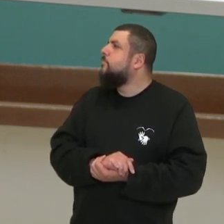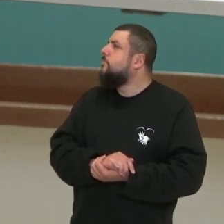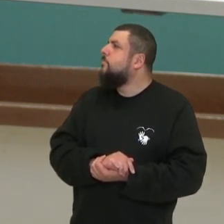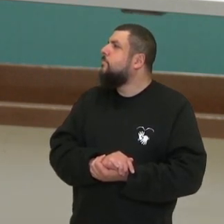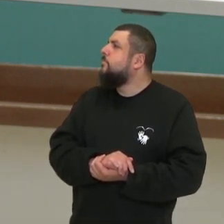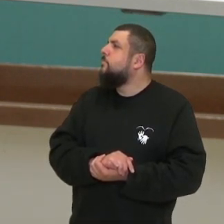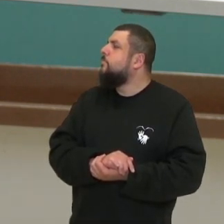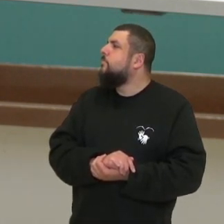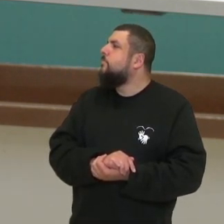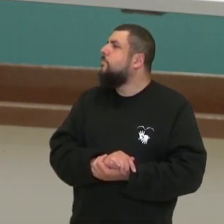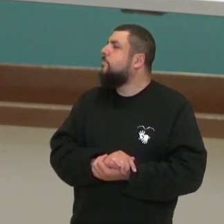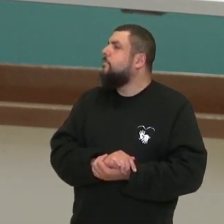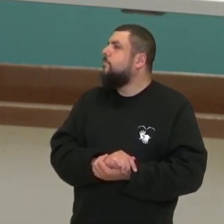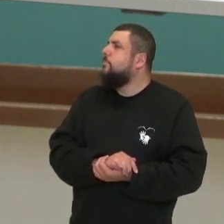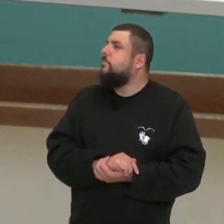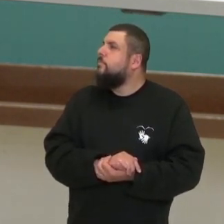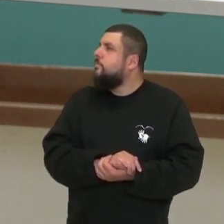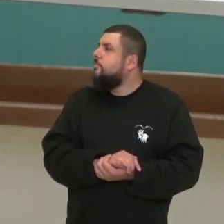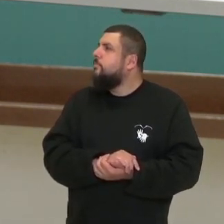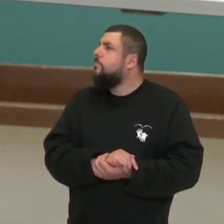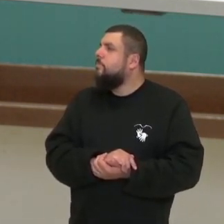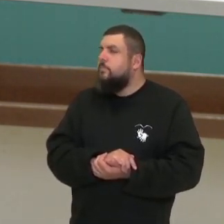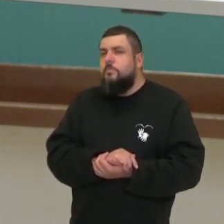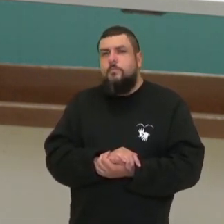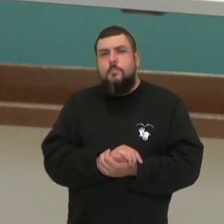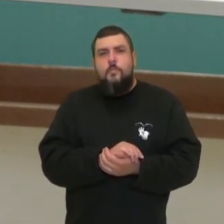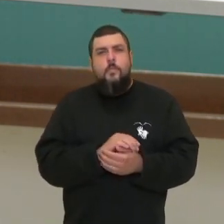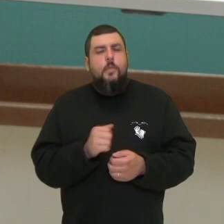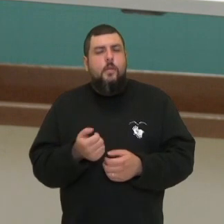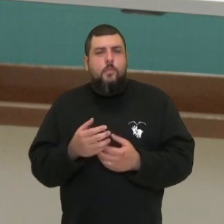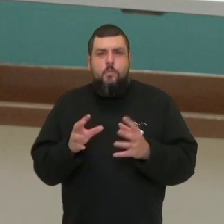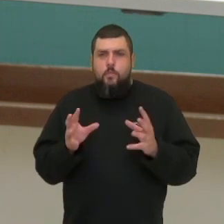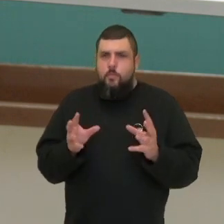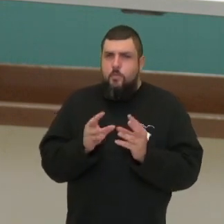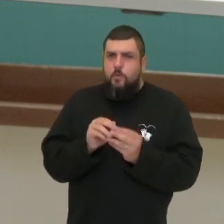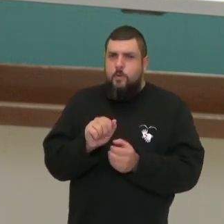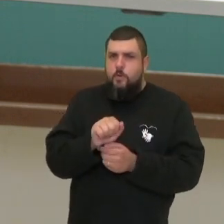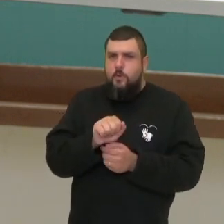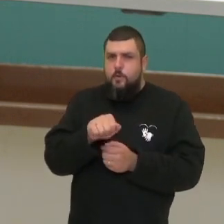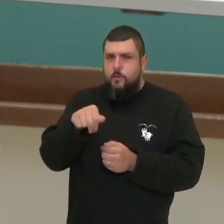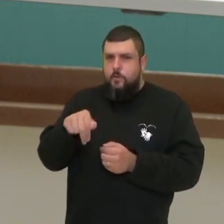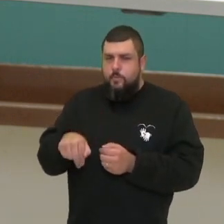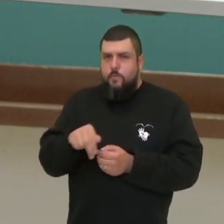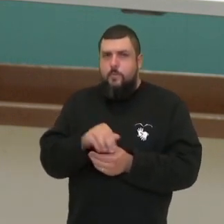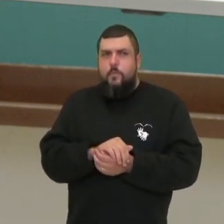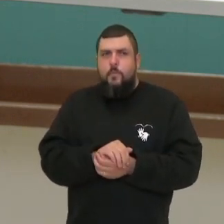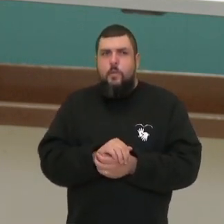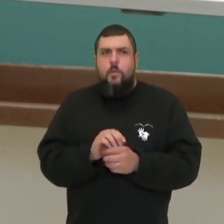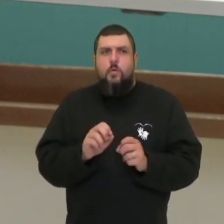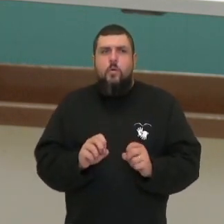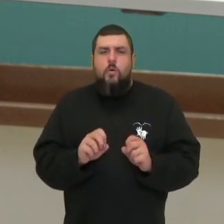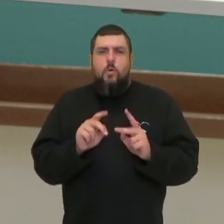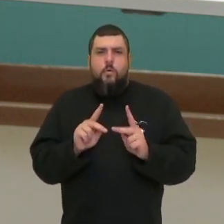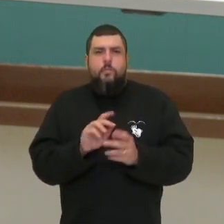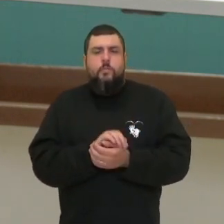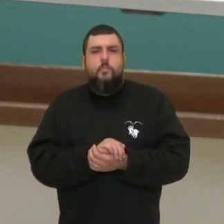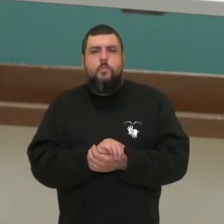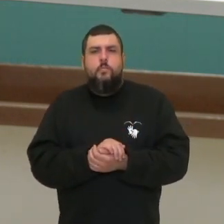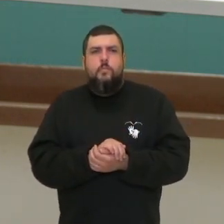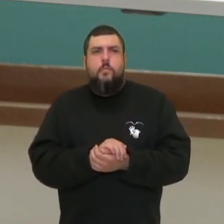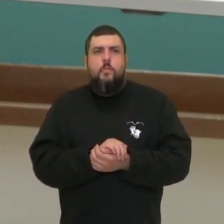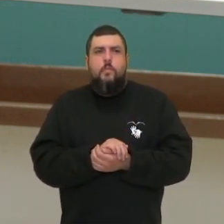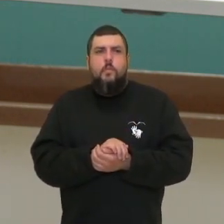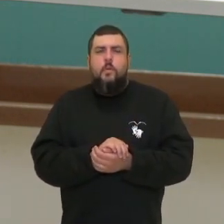aos naturais, ou ainda simplesmente A na N. Pensando em função, pessoal, pensamos da seguinte